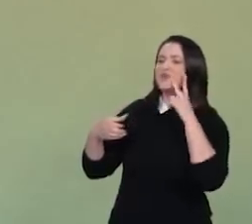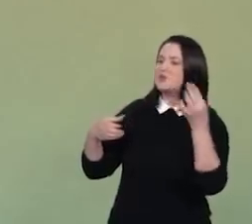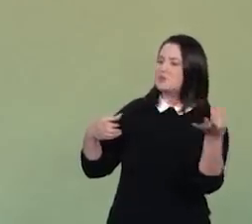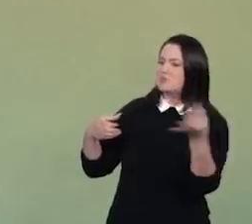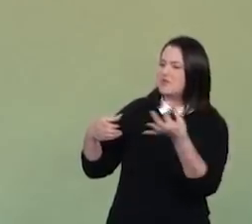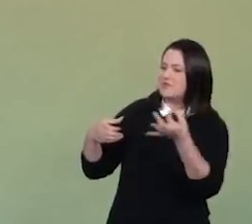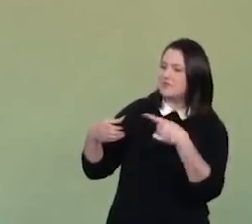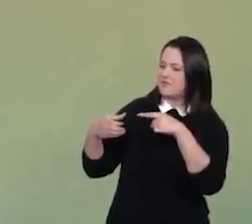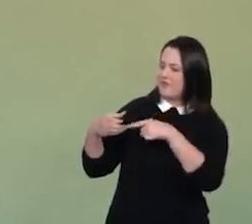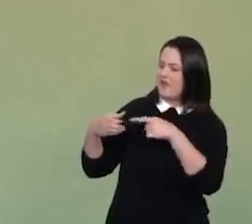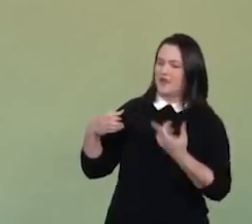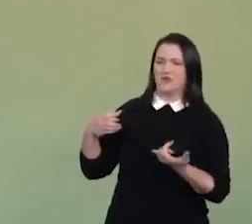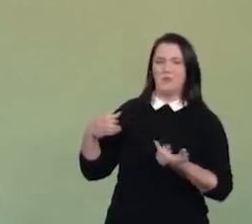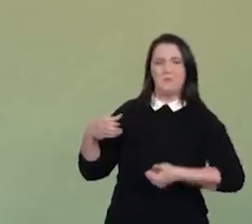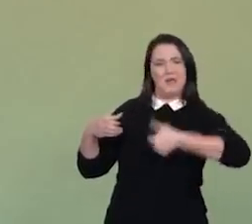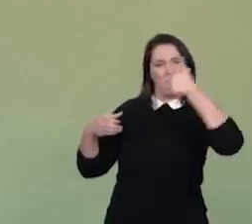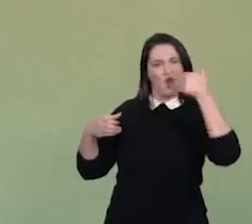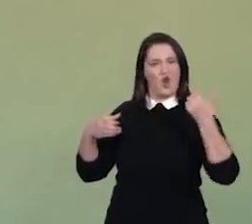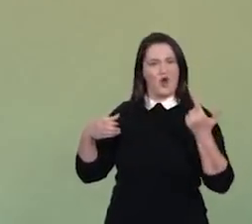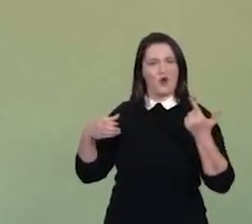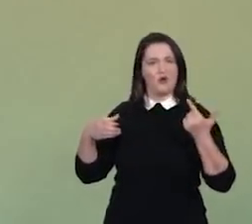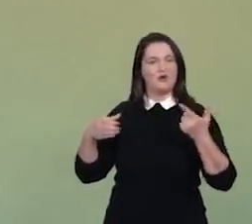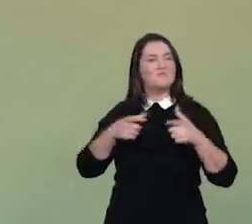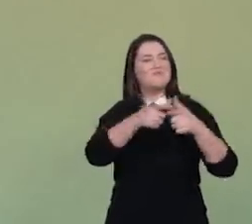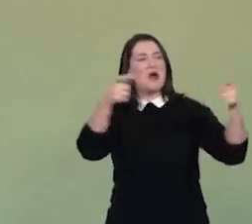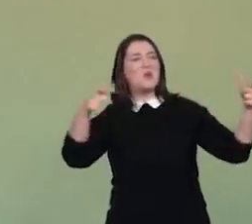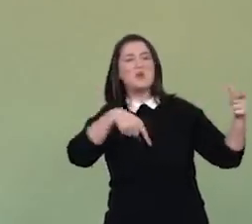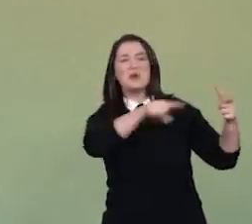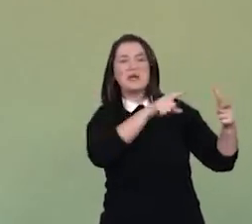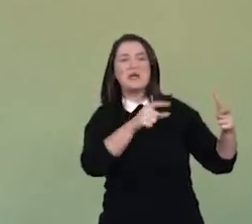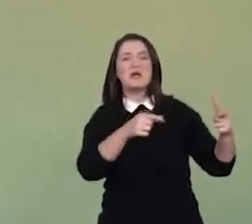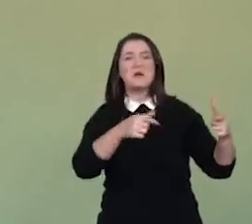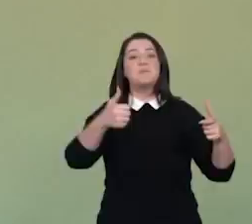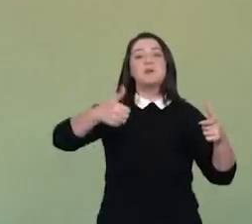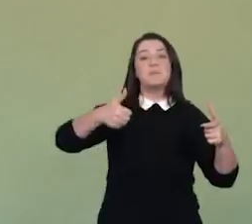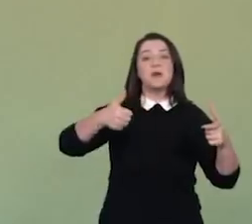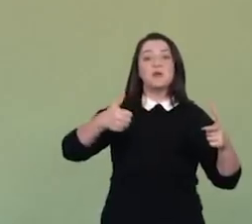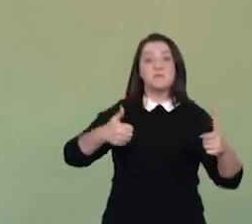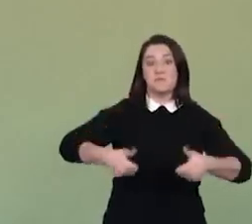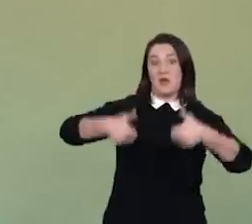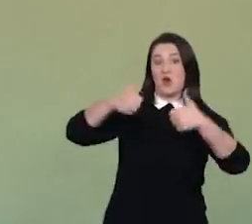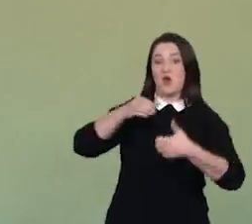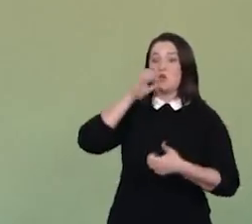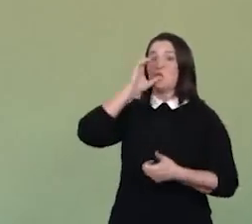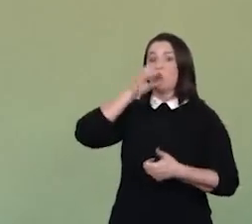porém, guardaste o bom vinho até agora. Sabe que